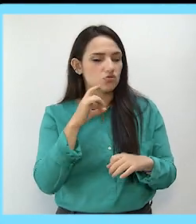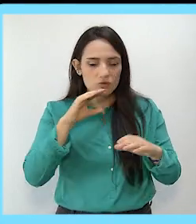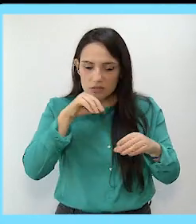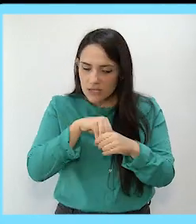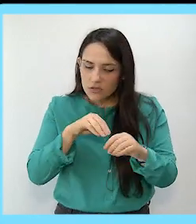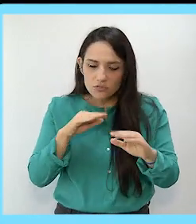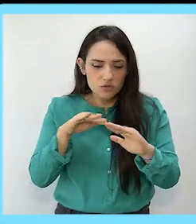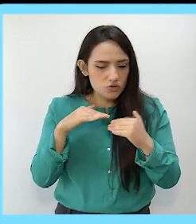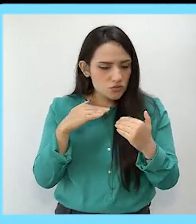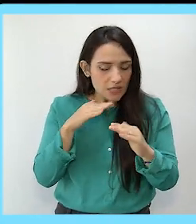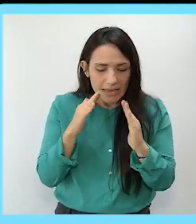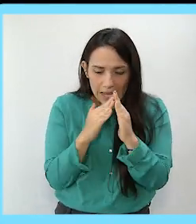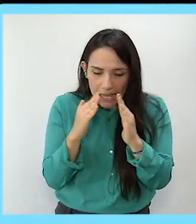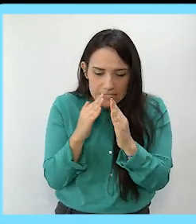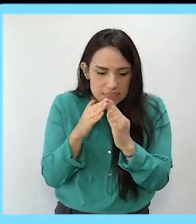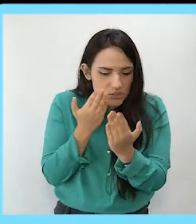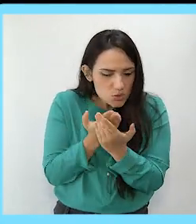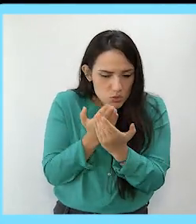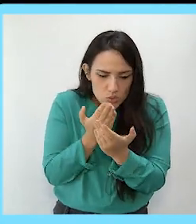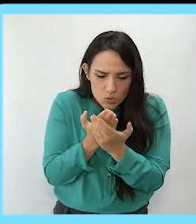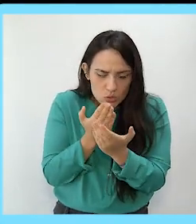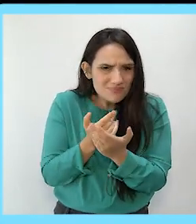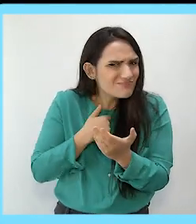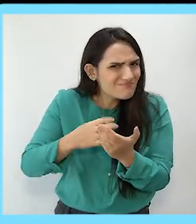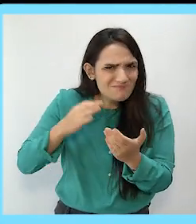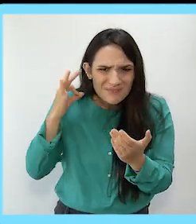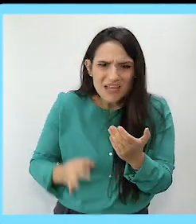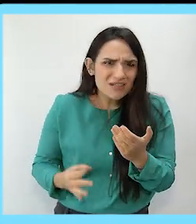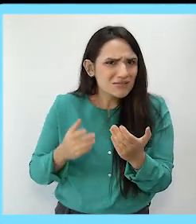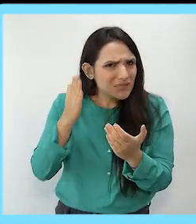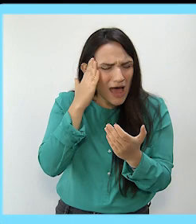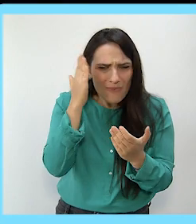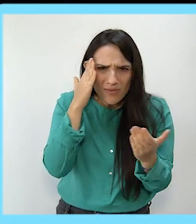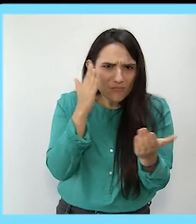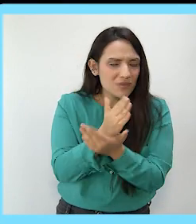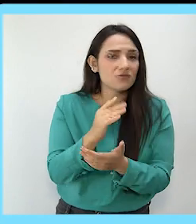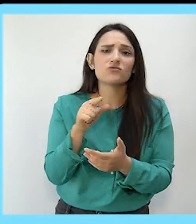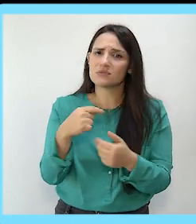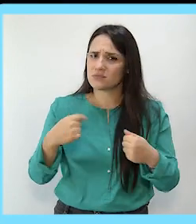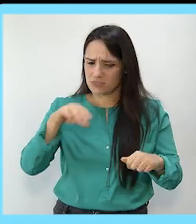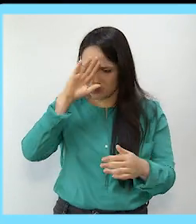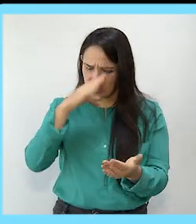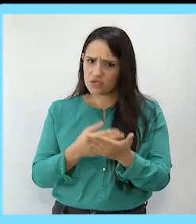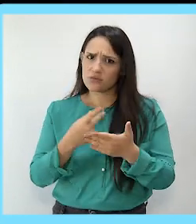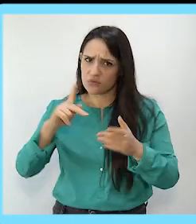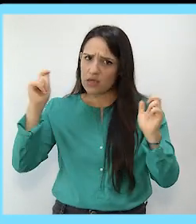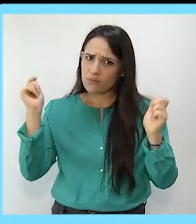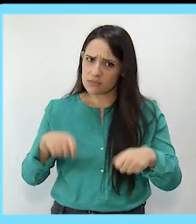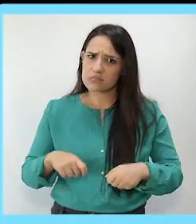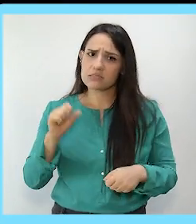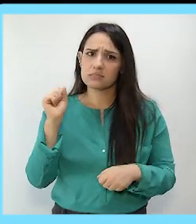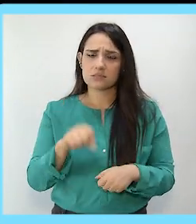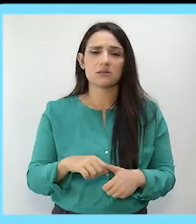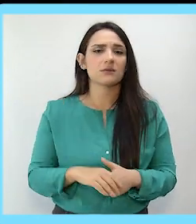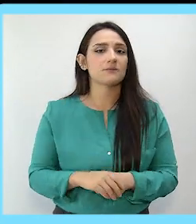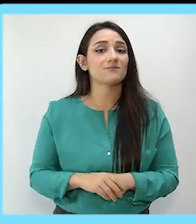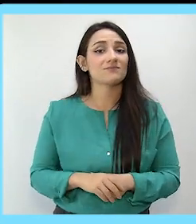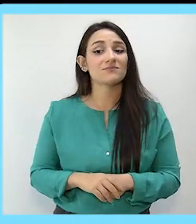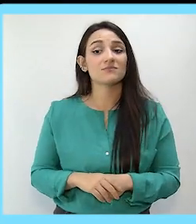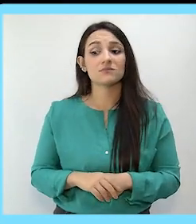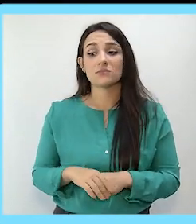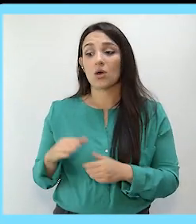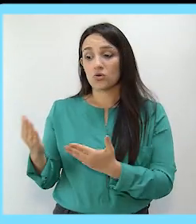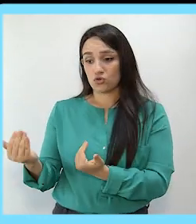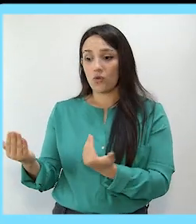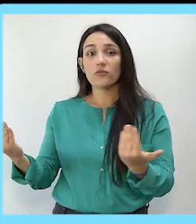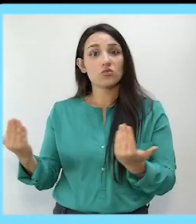certeza que eu ia ter sucesso, que eu ia passar. Então, eu acho que esse também é um ponto muito forte. A gente precisa primeiro acreditar no potencial e essa juventude